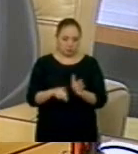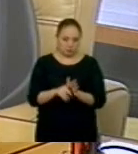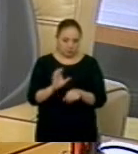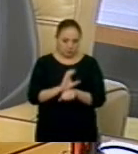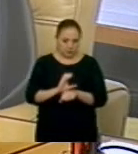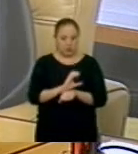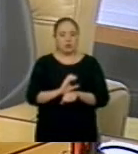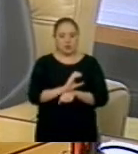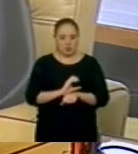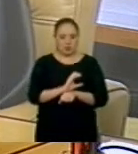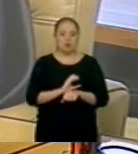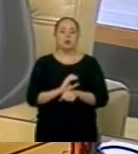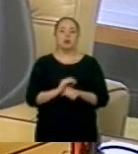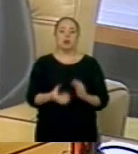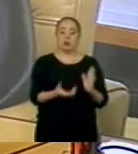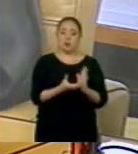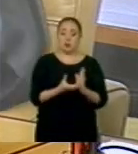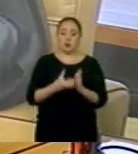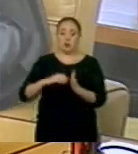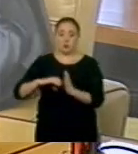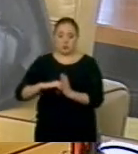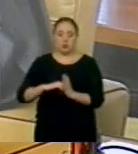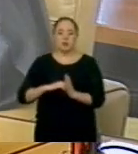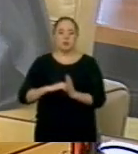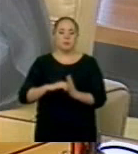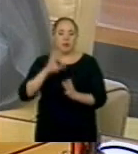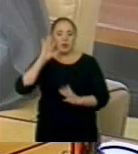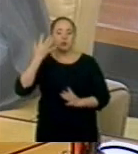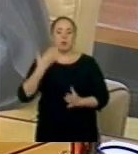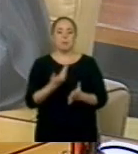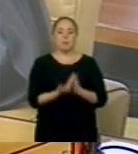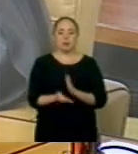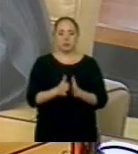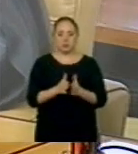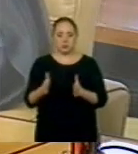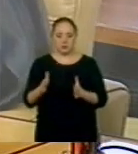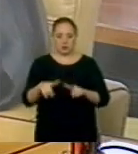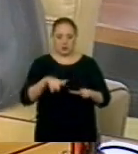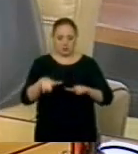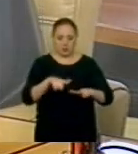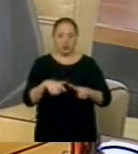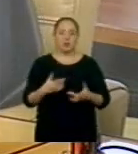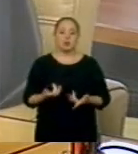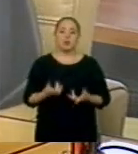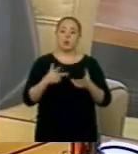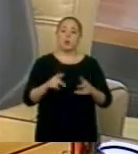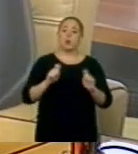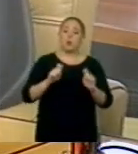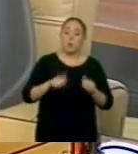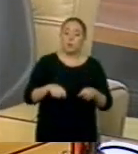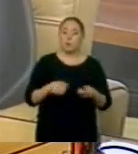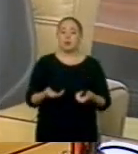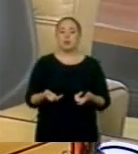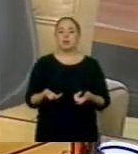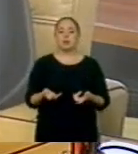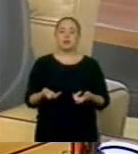Constituição da República às casas do Congresso Nacional para decretar a perda do mandato parlamentar igual competência para